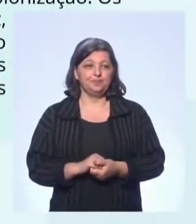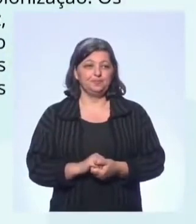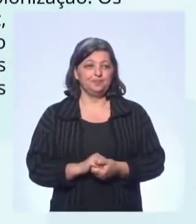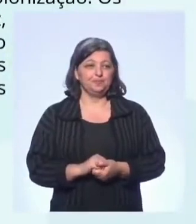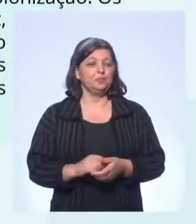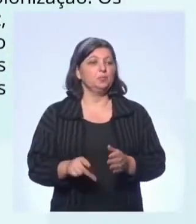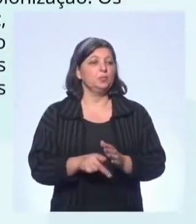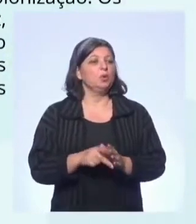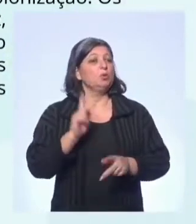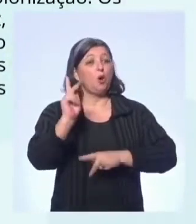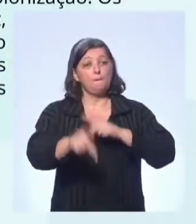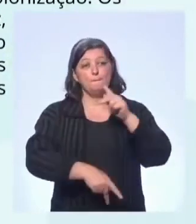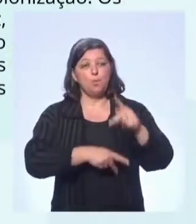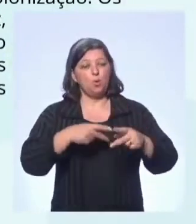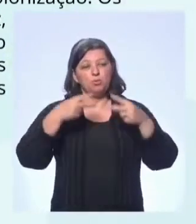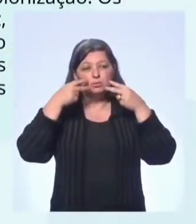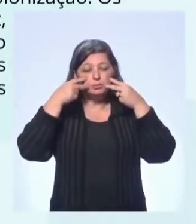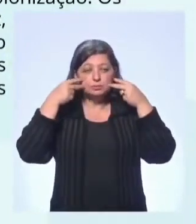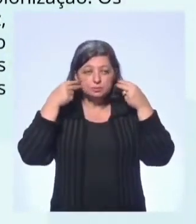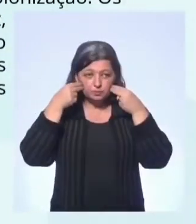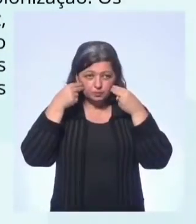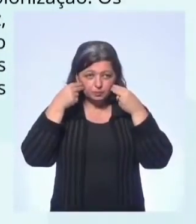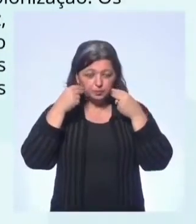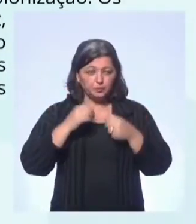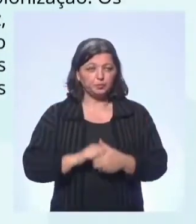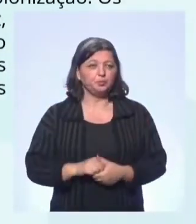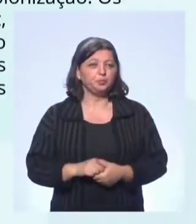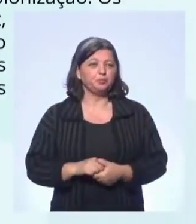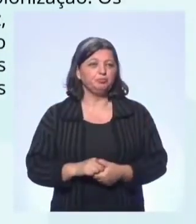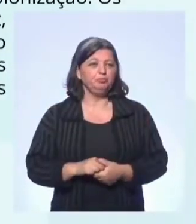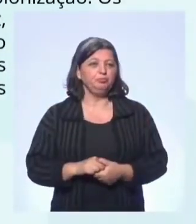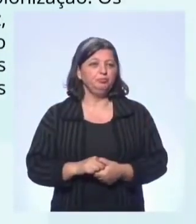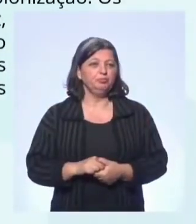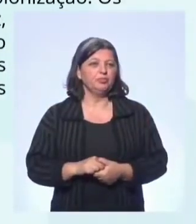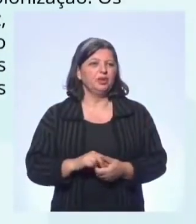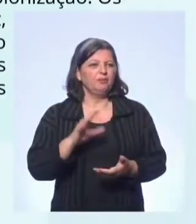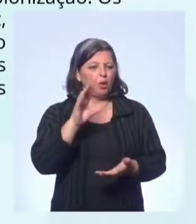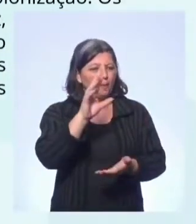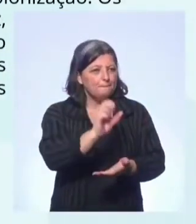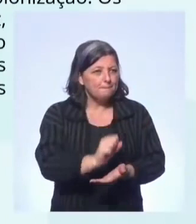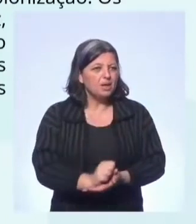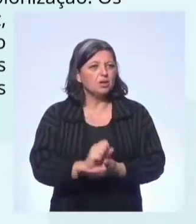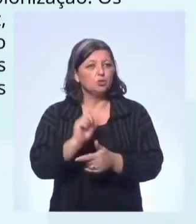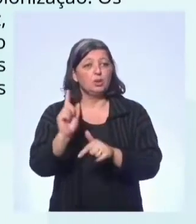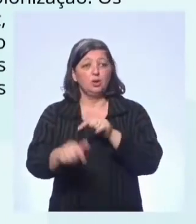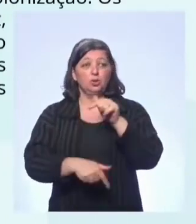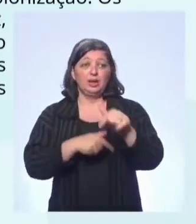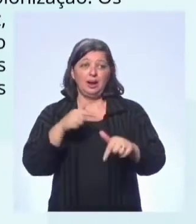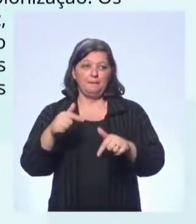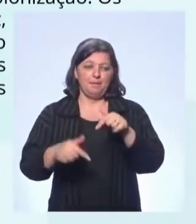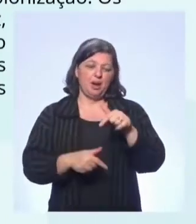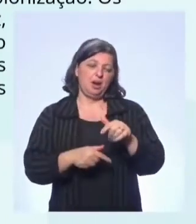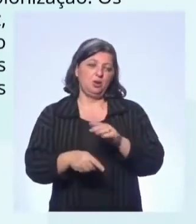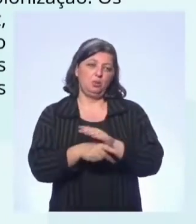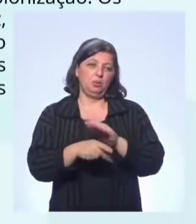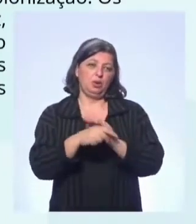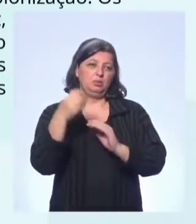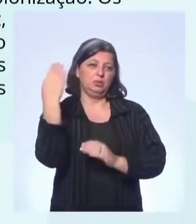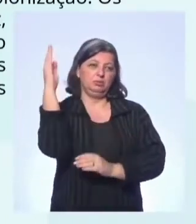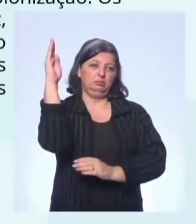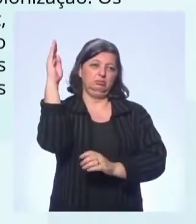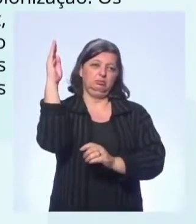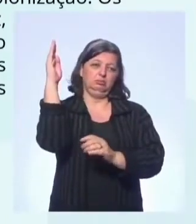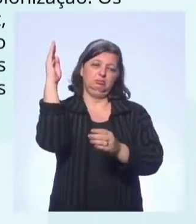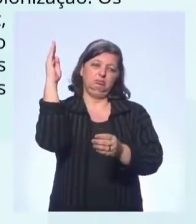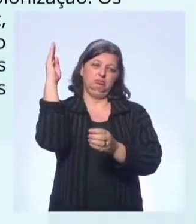Os indígenas foram capturados para o trabalho na extração da madeira